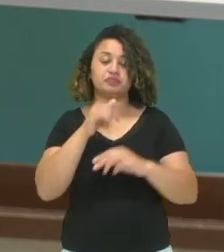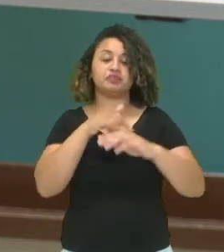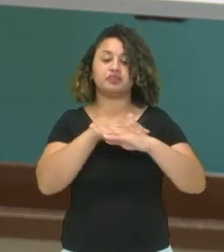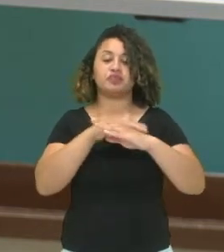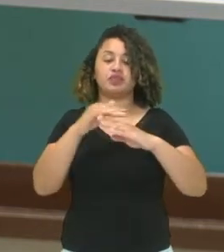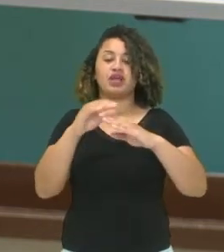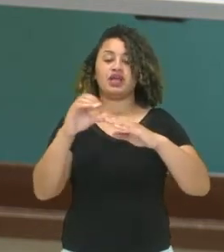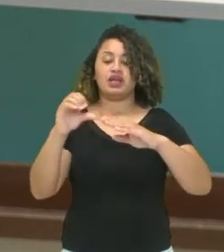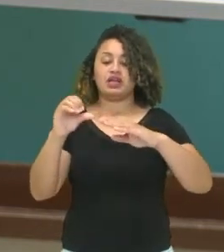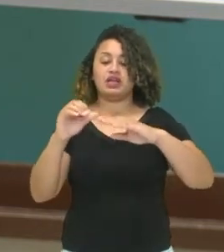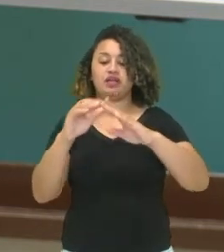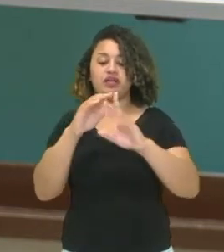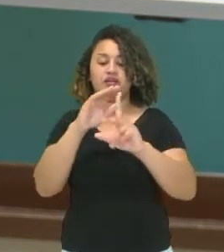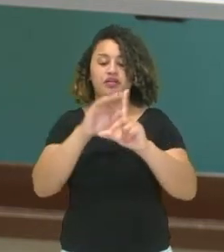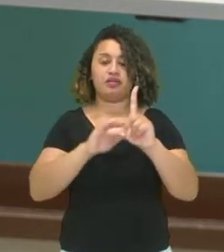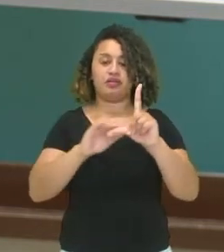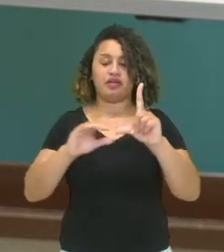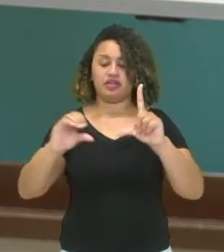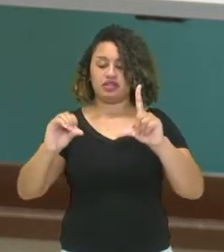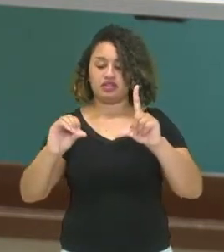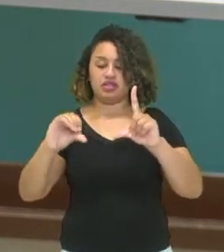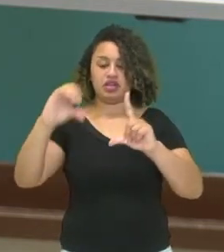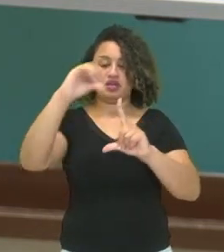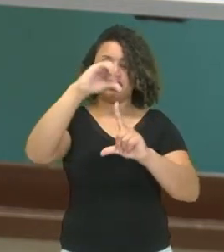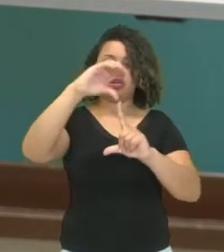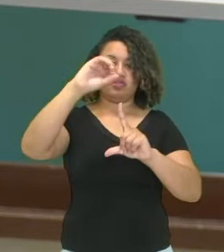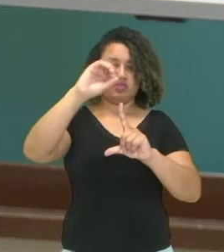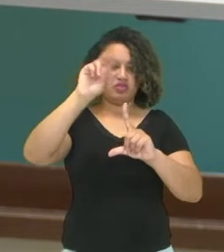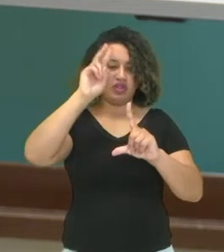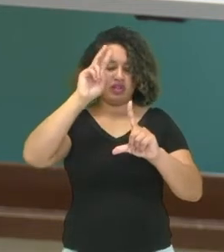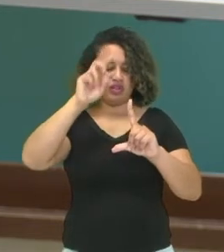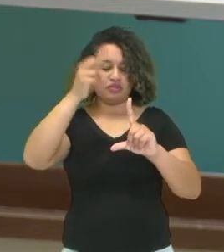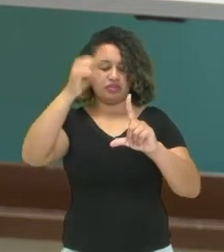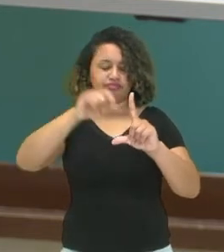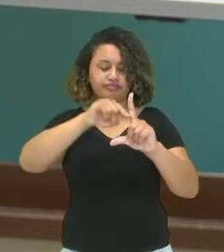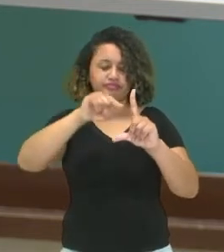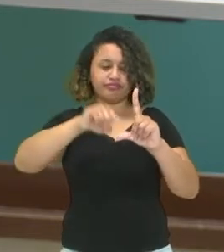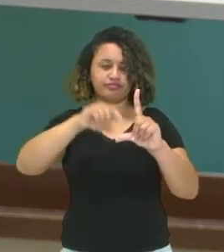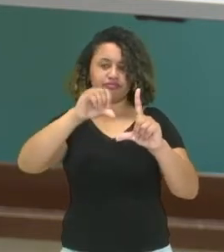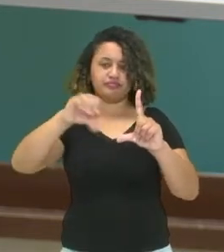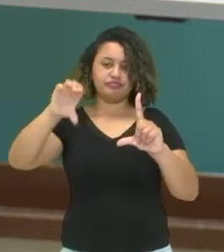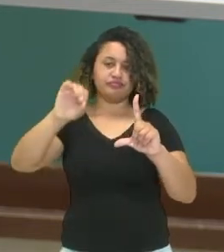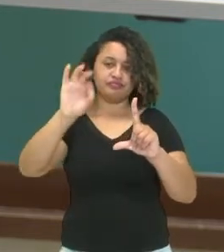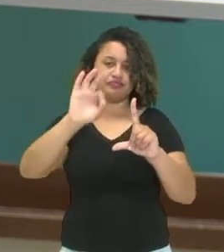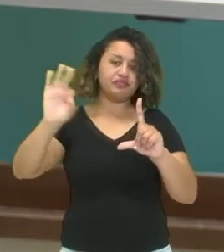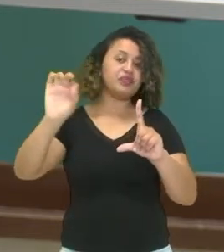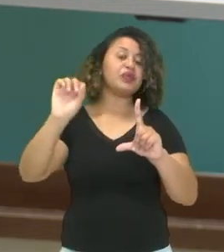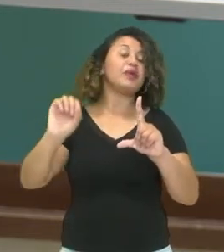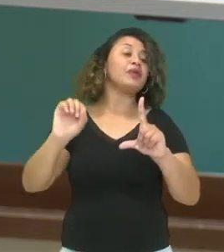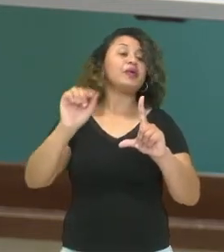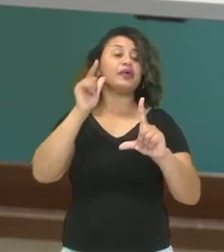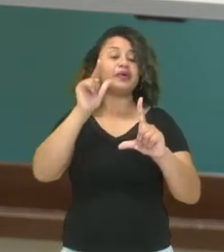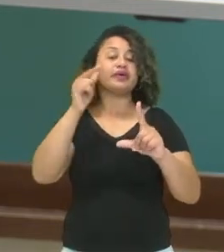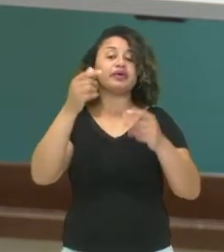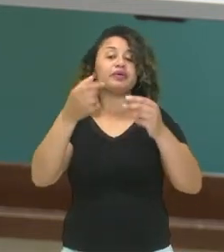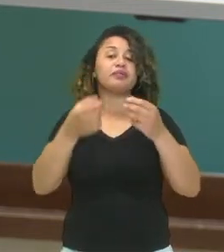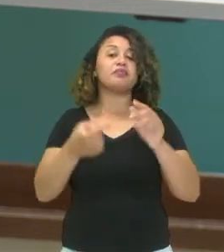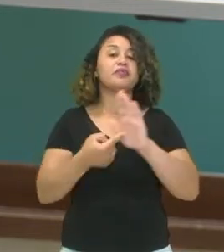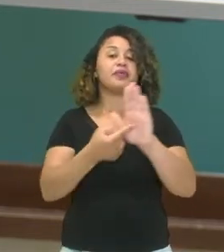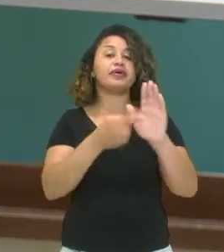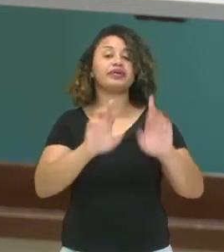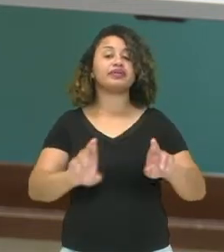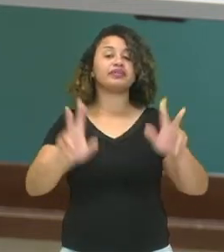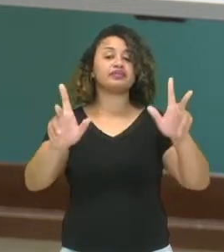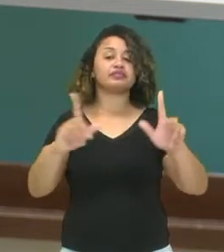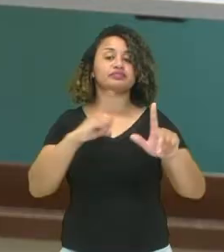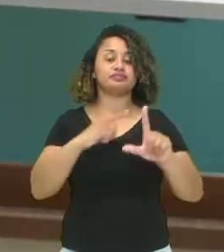e 90 graus, lembra que eu lembrei do ângulo reto, o ângulo de 90 graus? Exatamente para a gente poder fazer essa diferenciação. Aqui nós